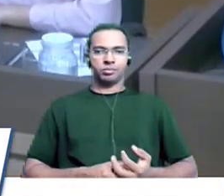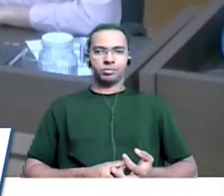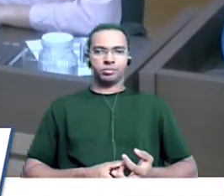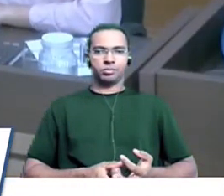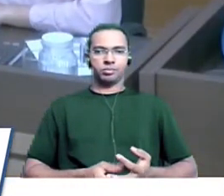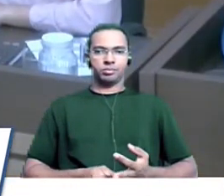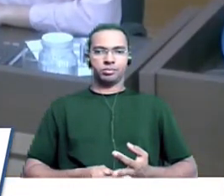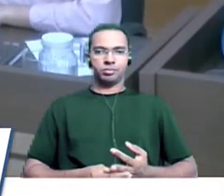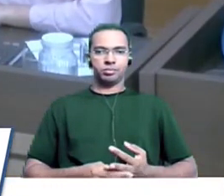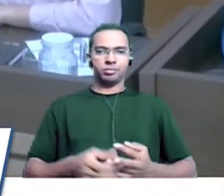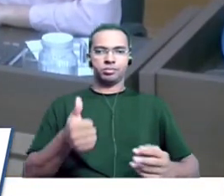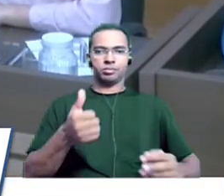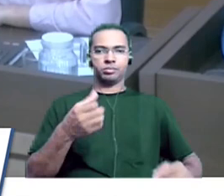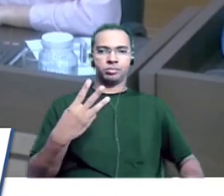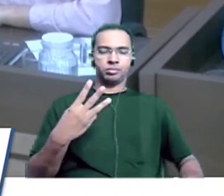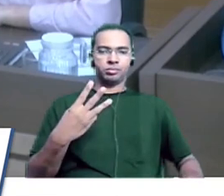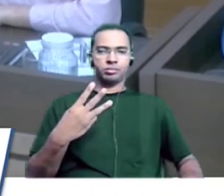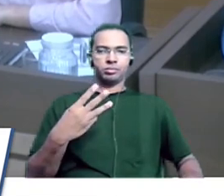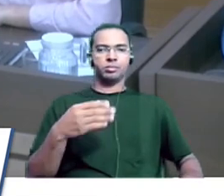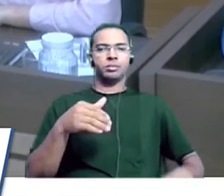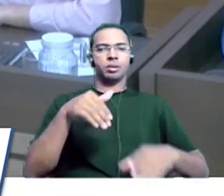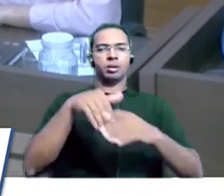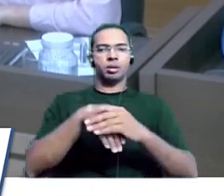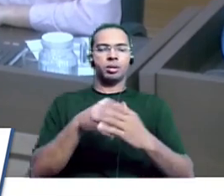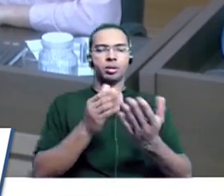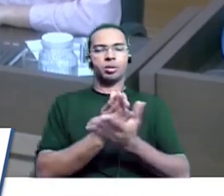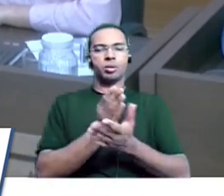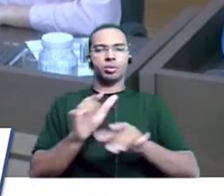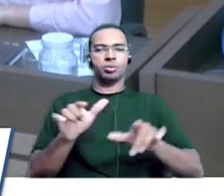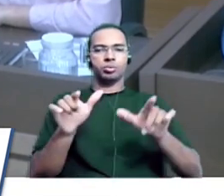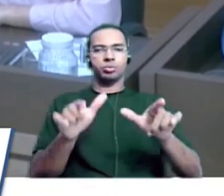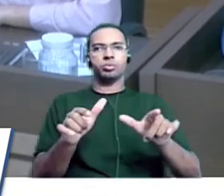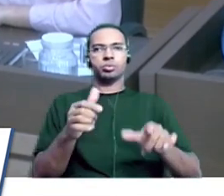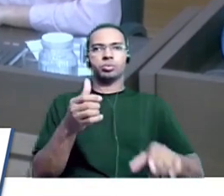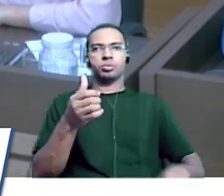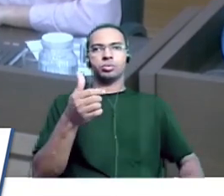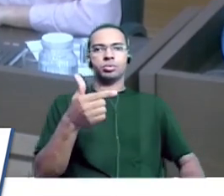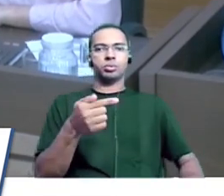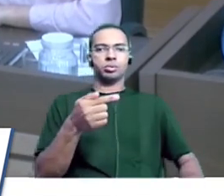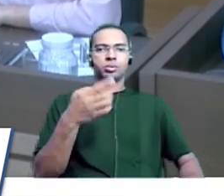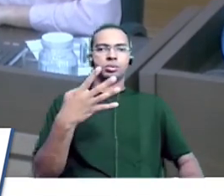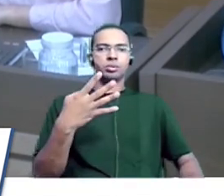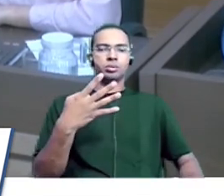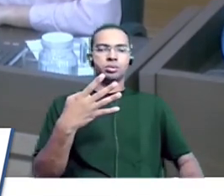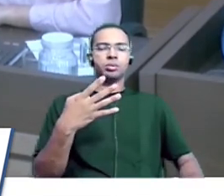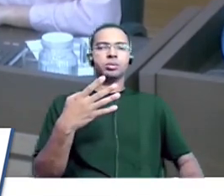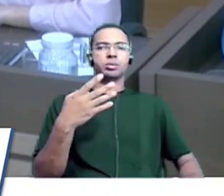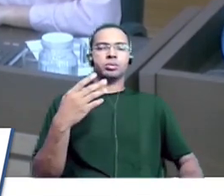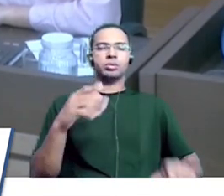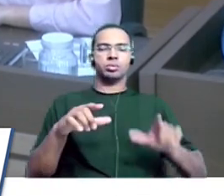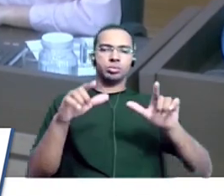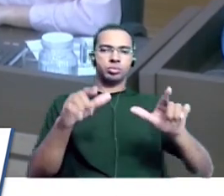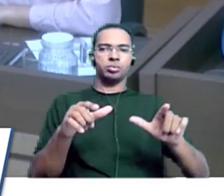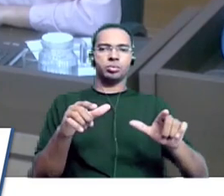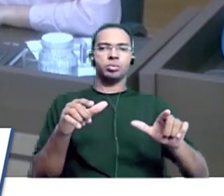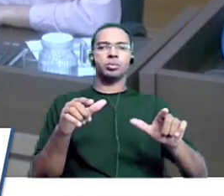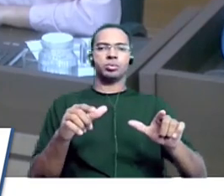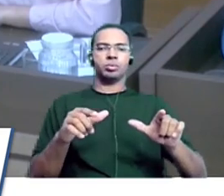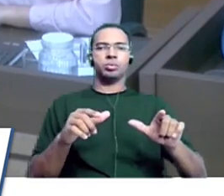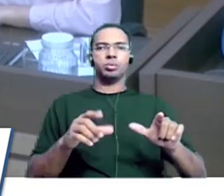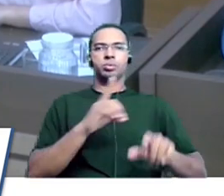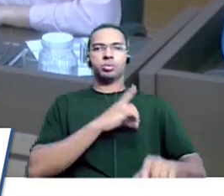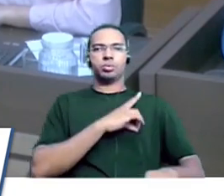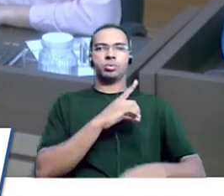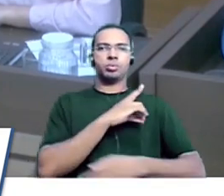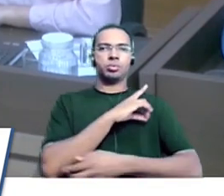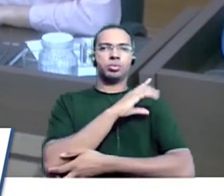Treze votos sim. Está aprovada a moção de aplauso número 74/2023. Moção de aplauso com relação ao delegado policial